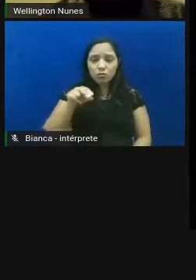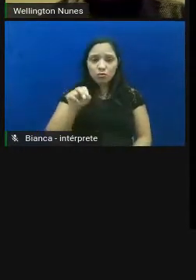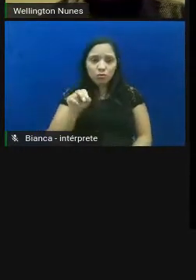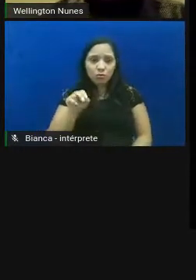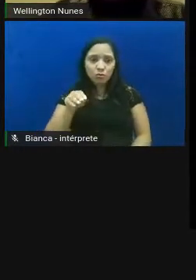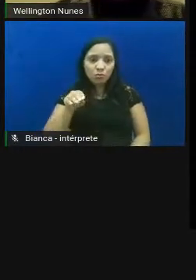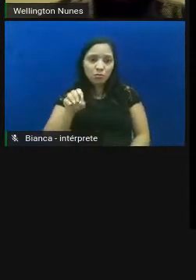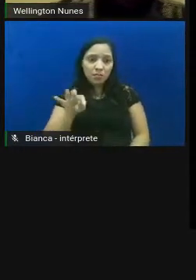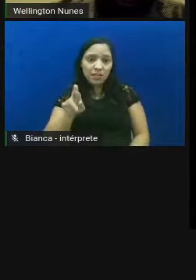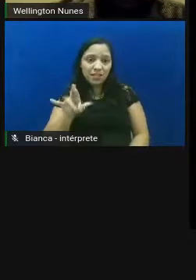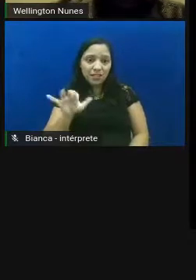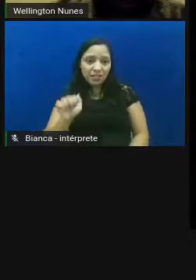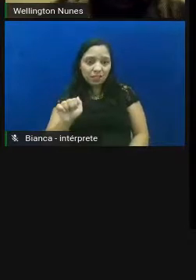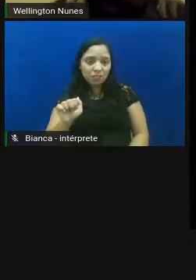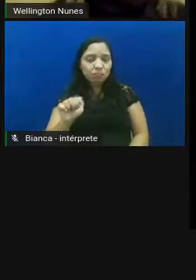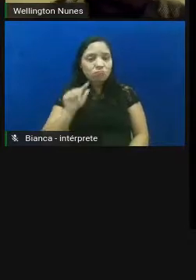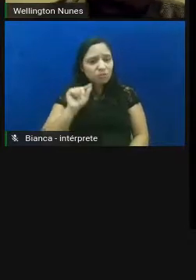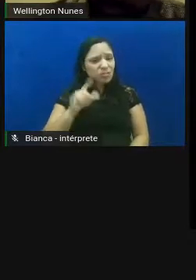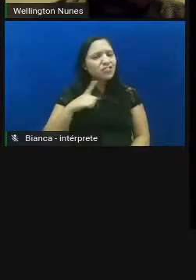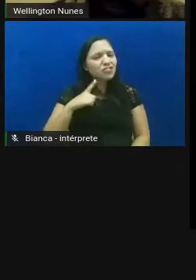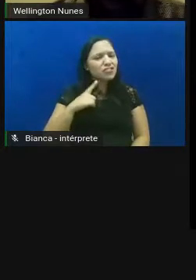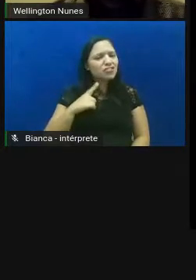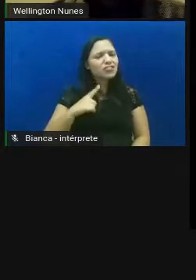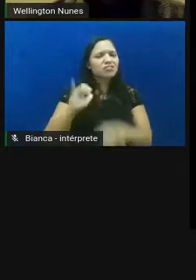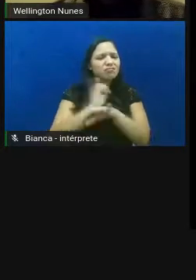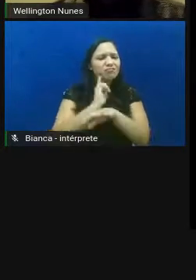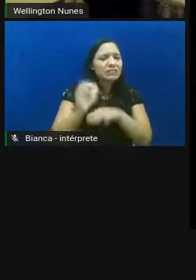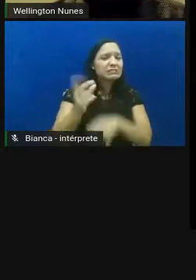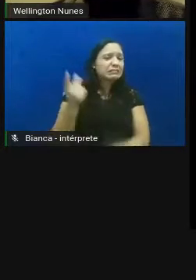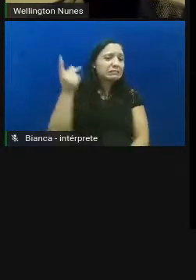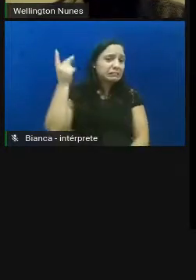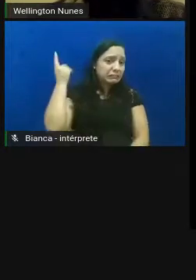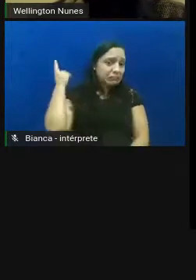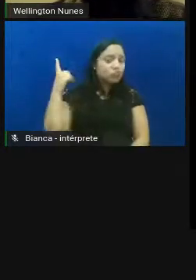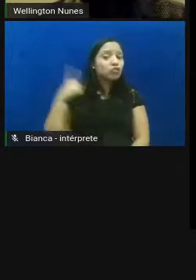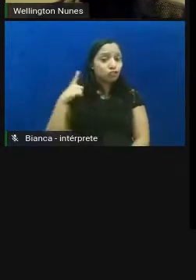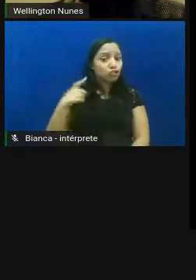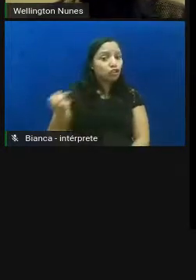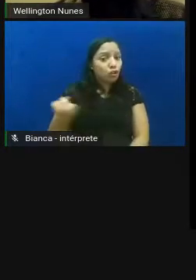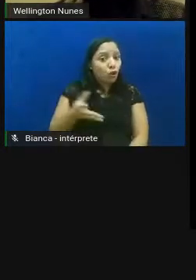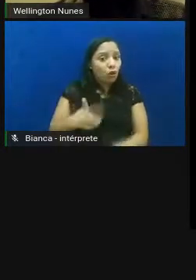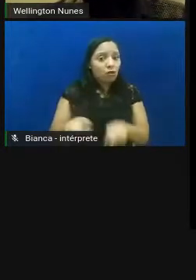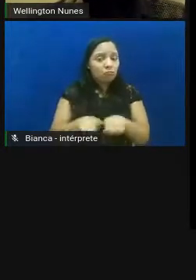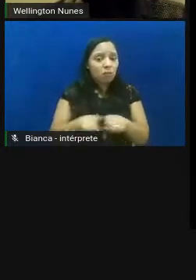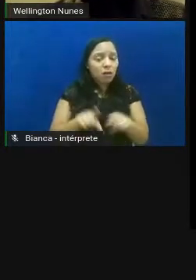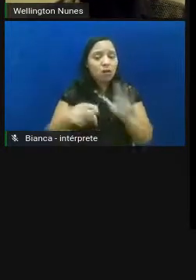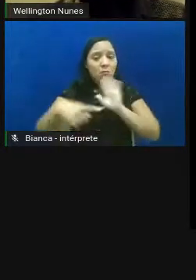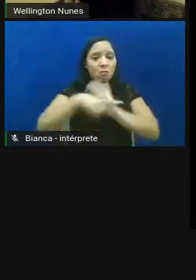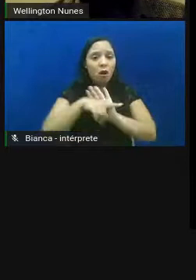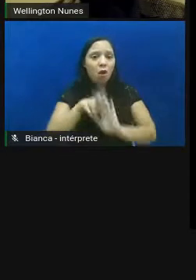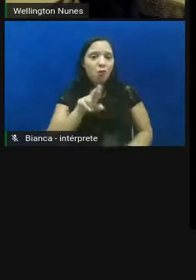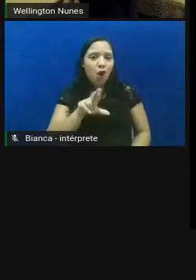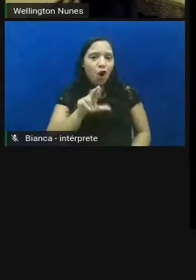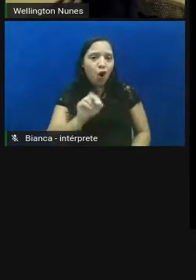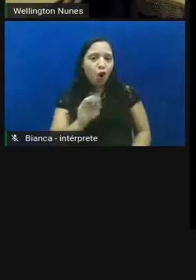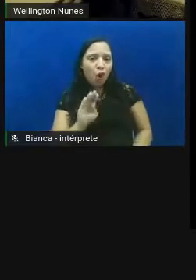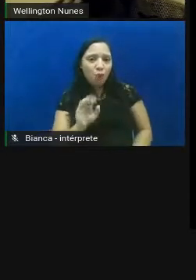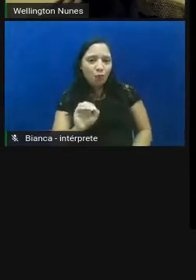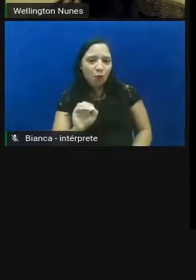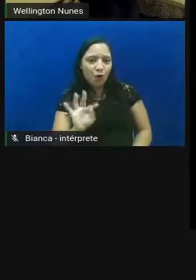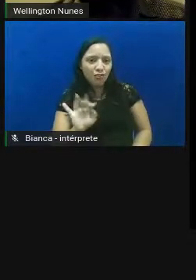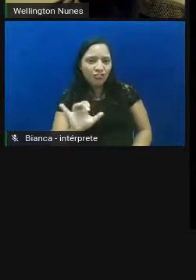mais modernos, que são estações robóticas, que praticamente uma pessoa só opera. Ela